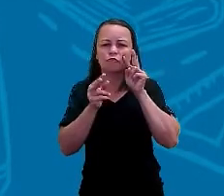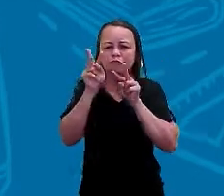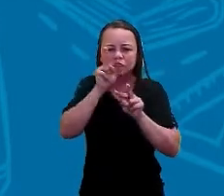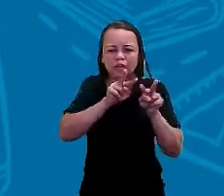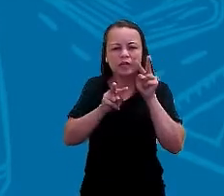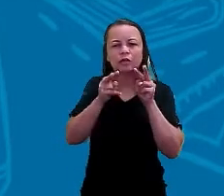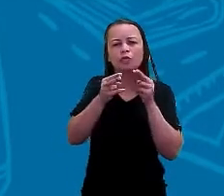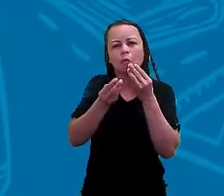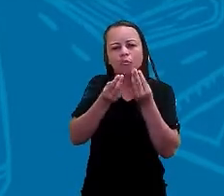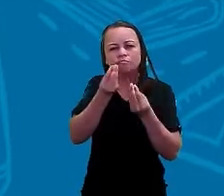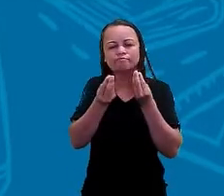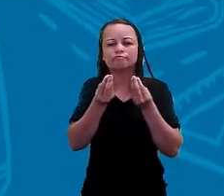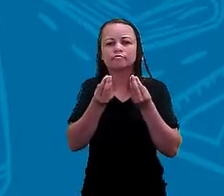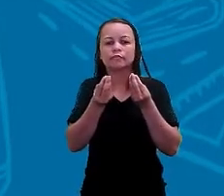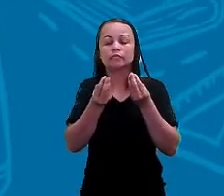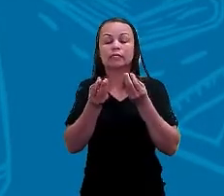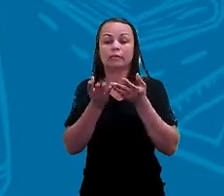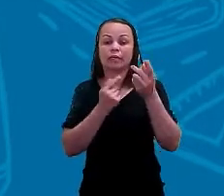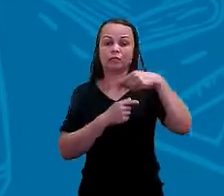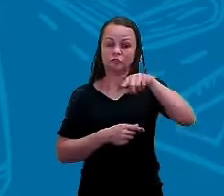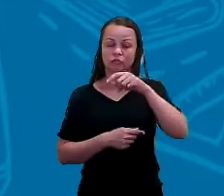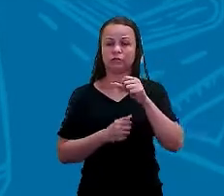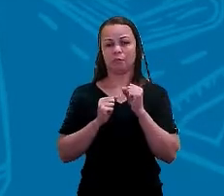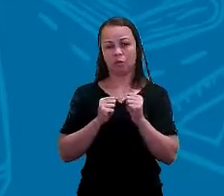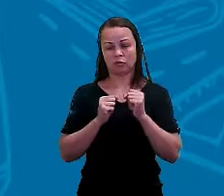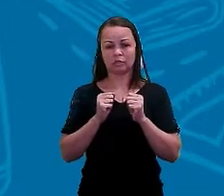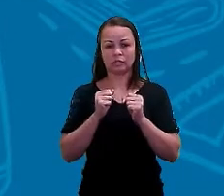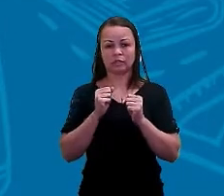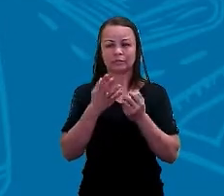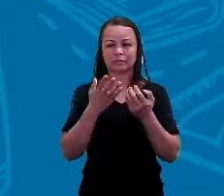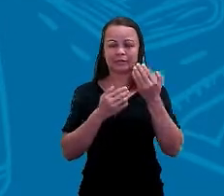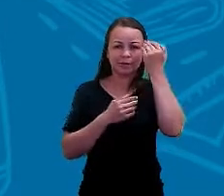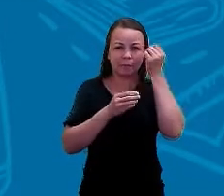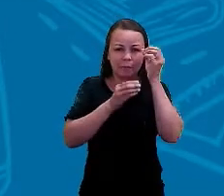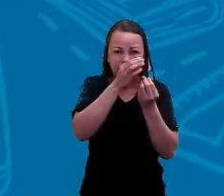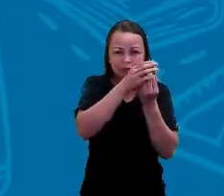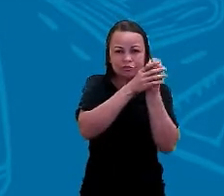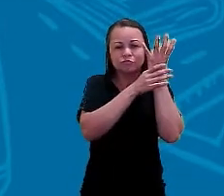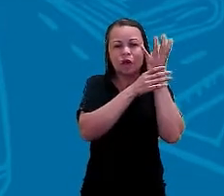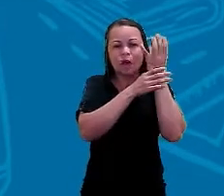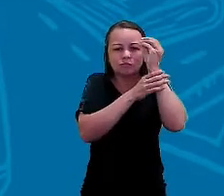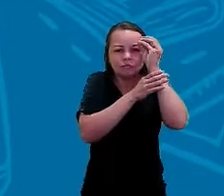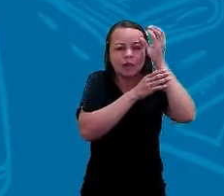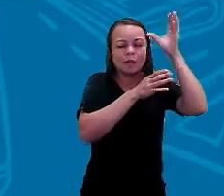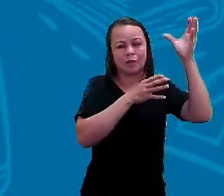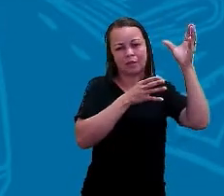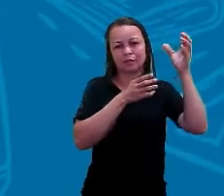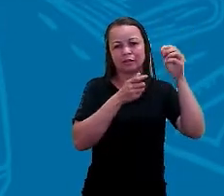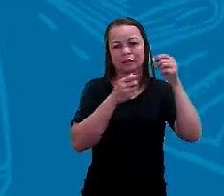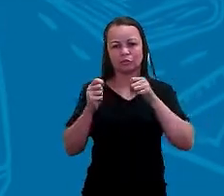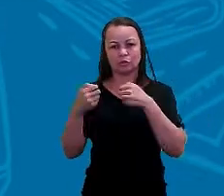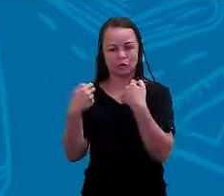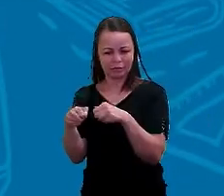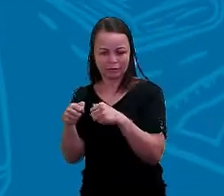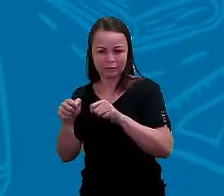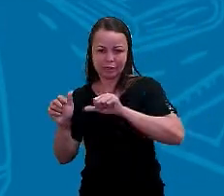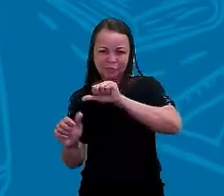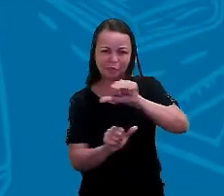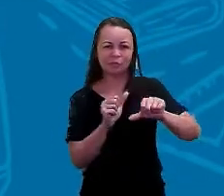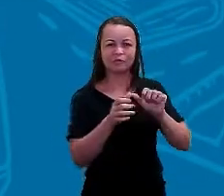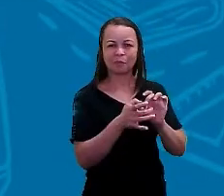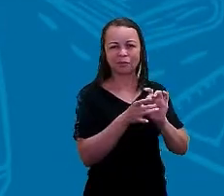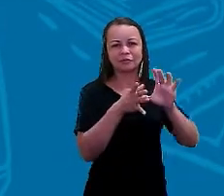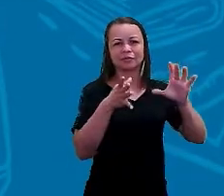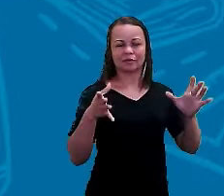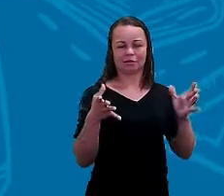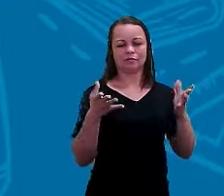mais palpável, para que você possa construir um saber que seja consistente para te tirar do reino da necessidade para o reino da liberdade. Então, se